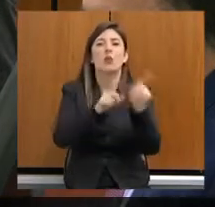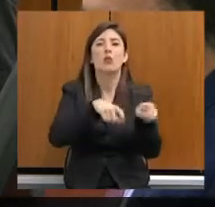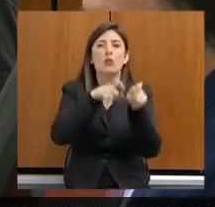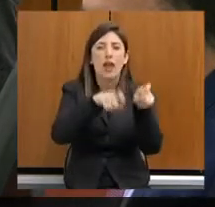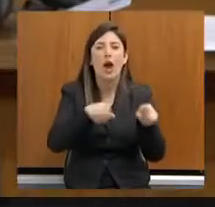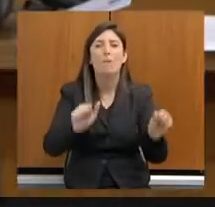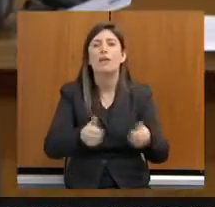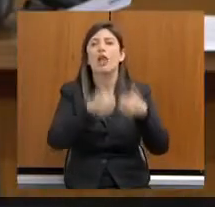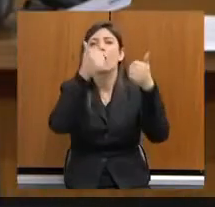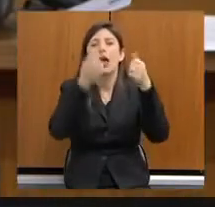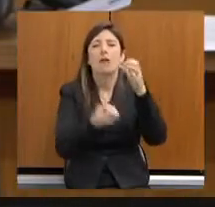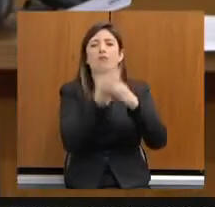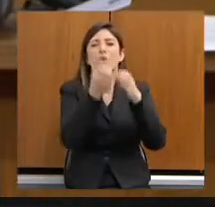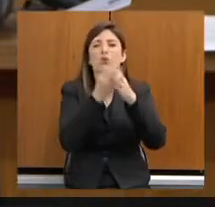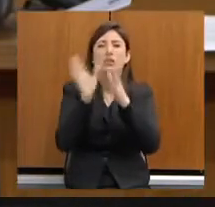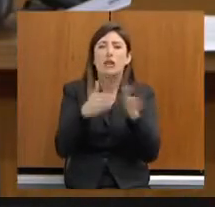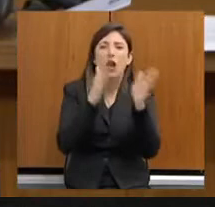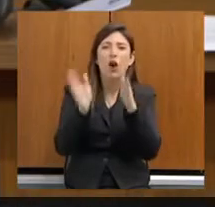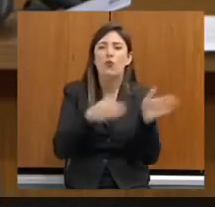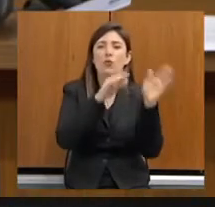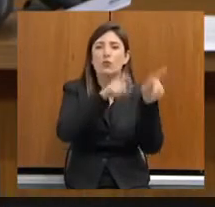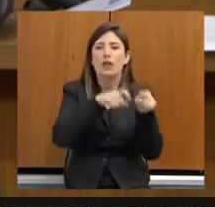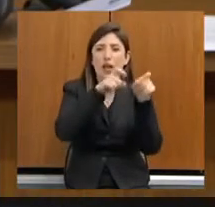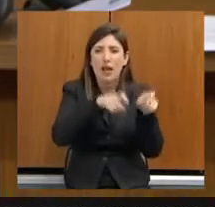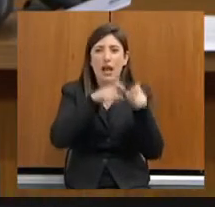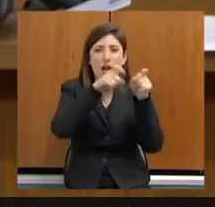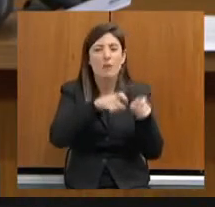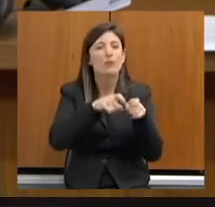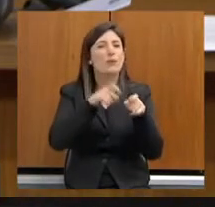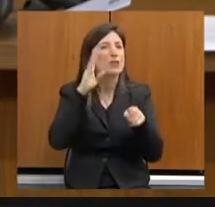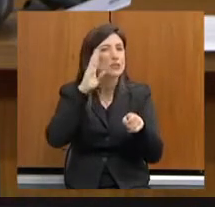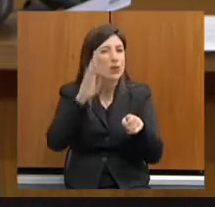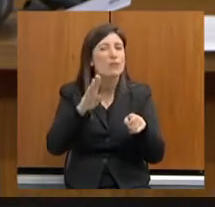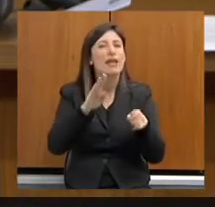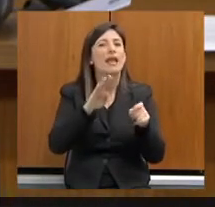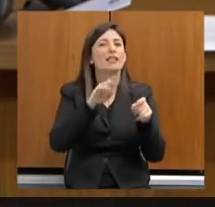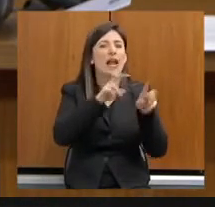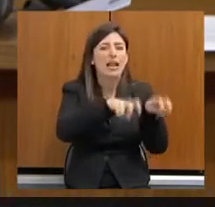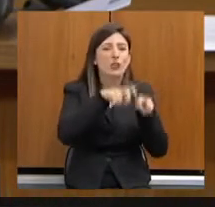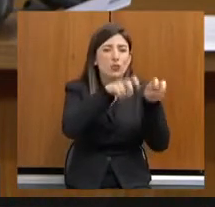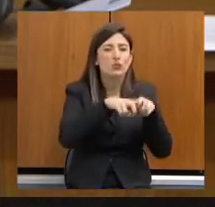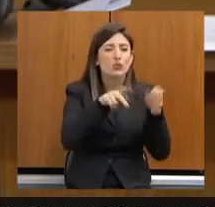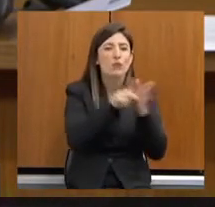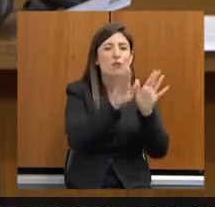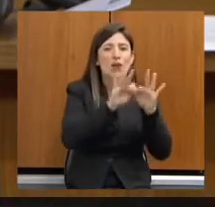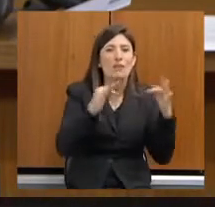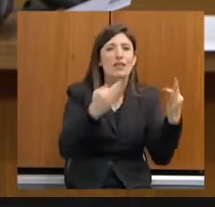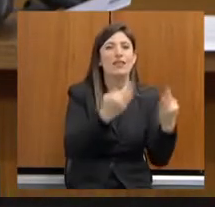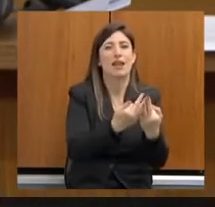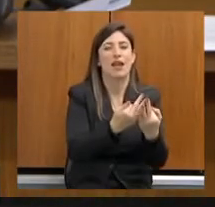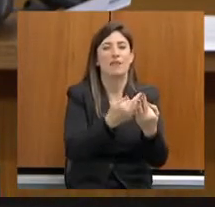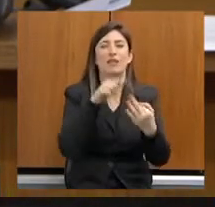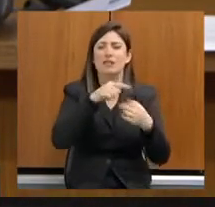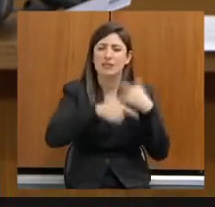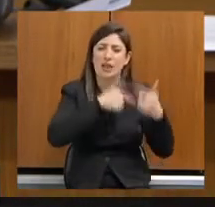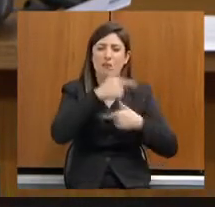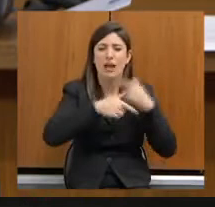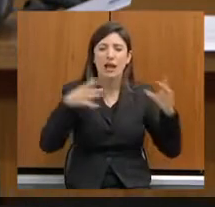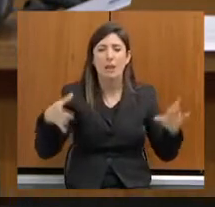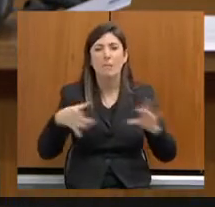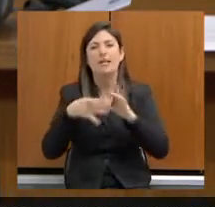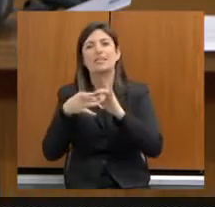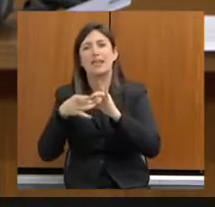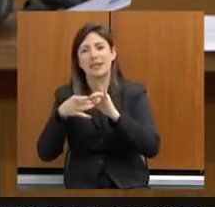melhorar a produtividade é uma forma especial para os nossos agricultores familiares é esse trabalho em parceria também